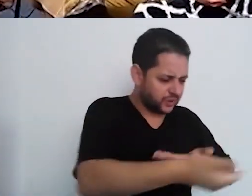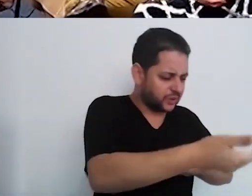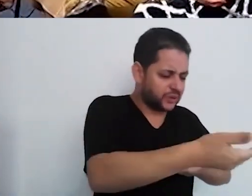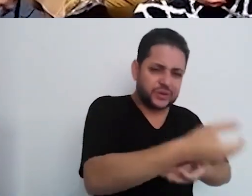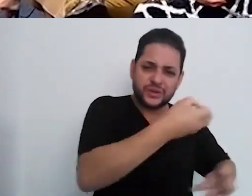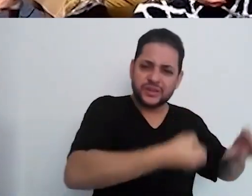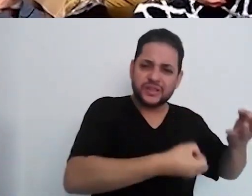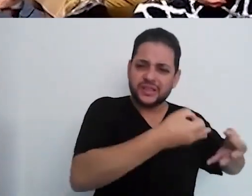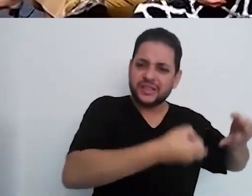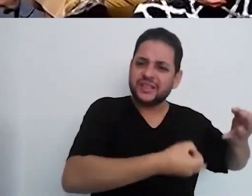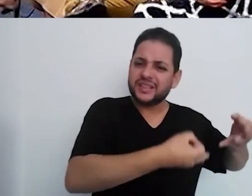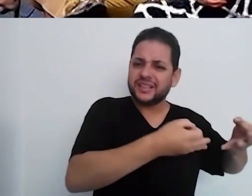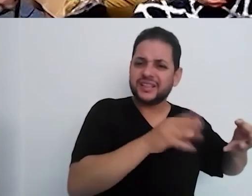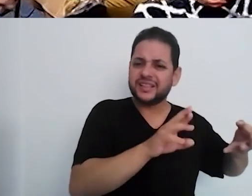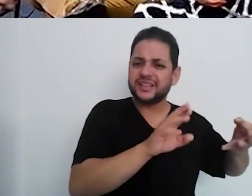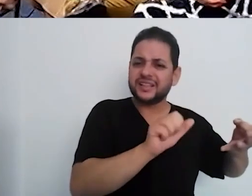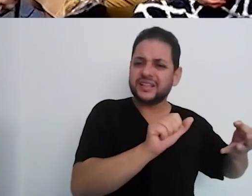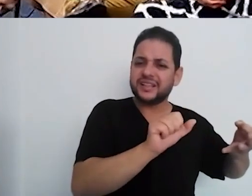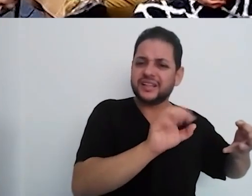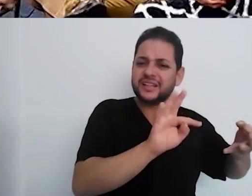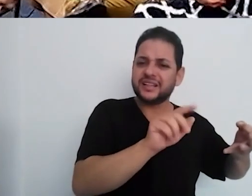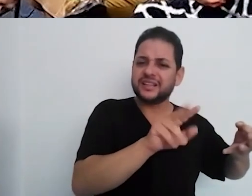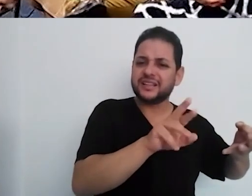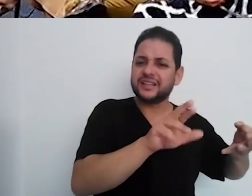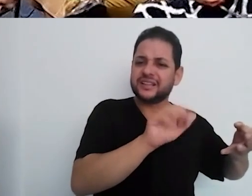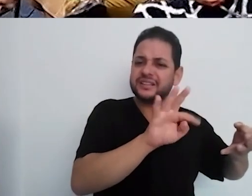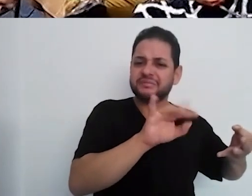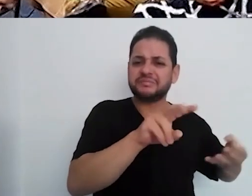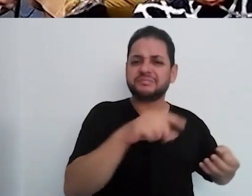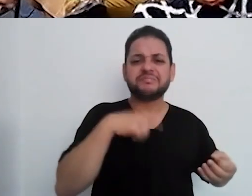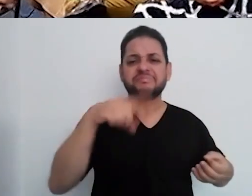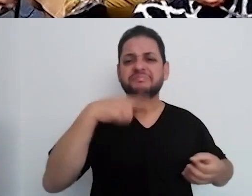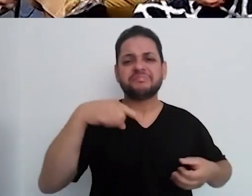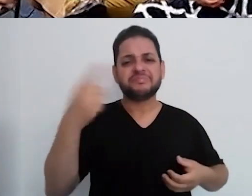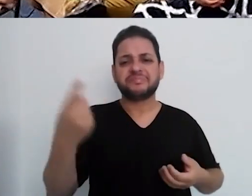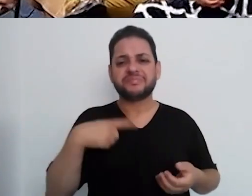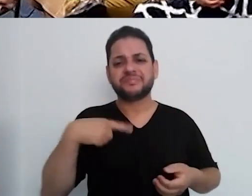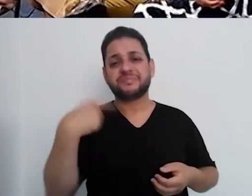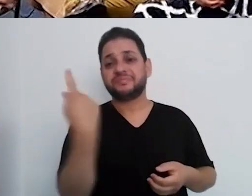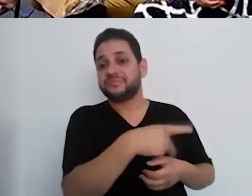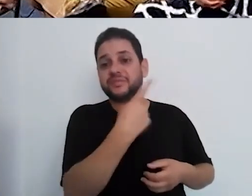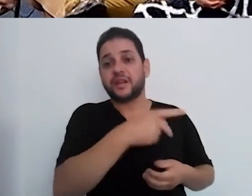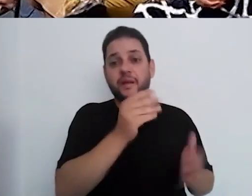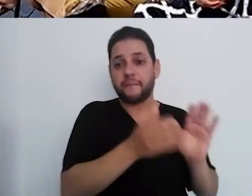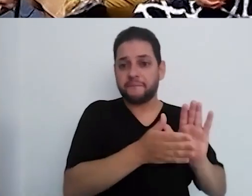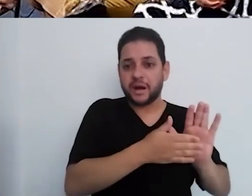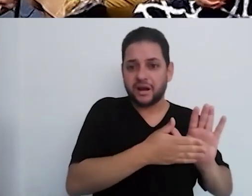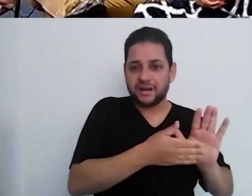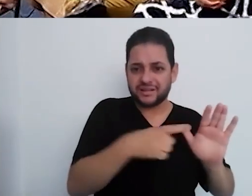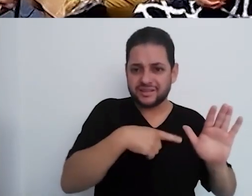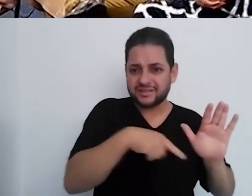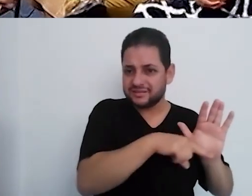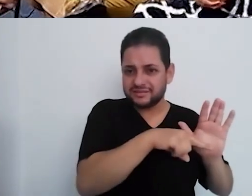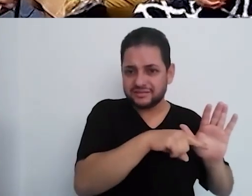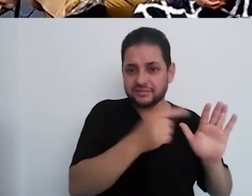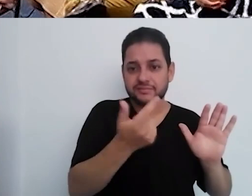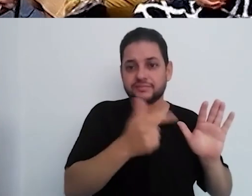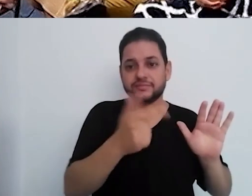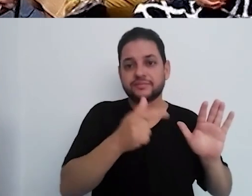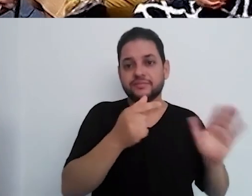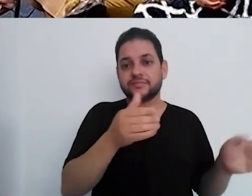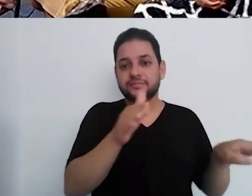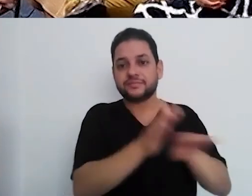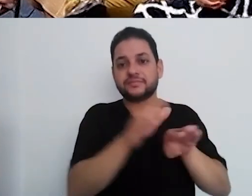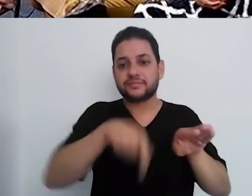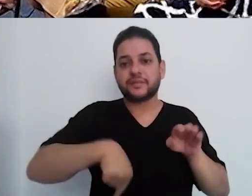dá mesmo, não dá mesmo. Mas, e acho que nem a justiça restaurativa se propõe a isso, né? Mesmo quando ela chega no Brasil, ela não se